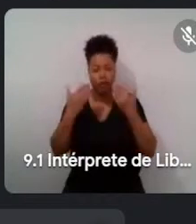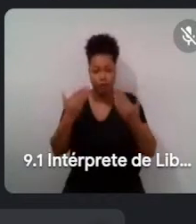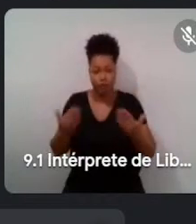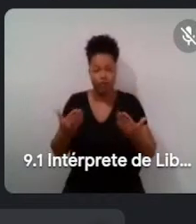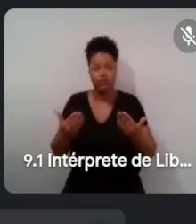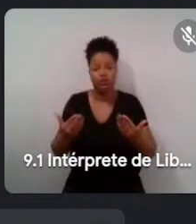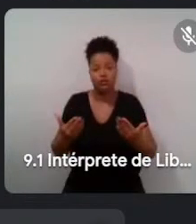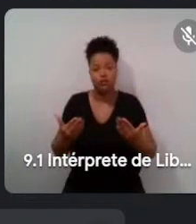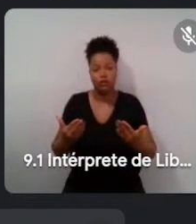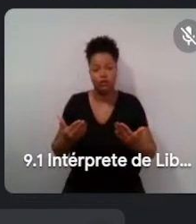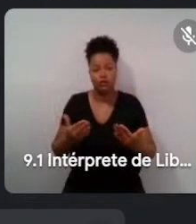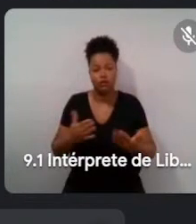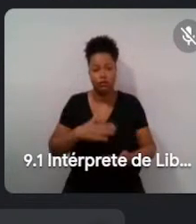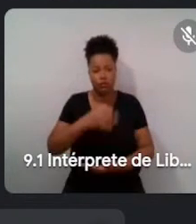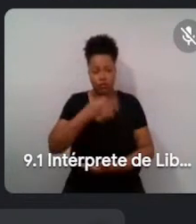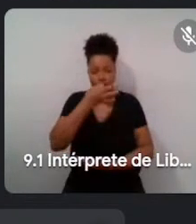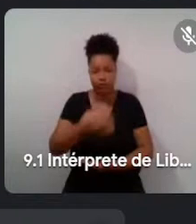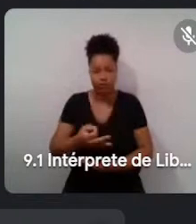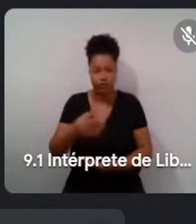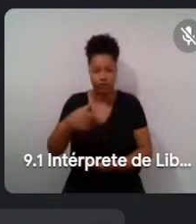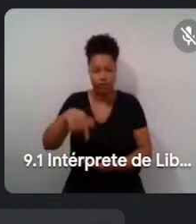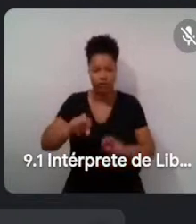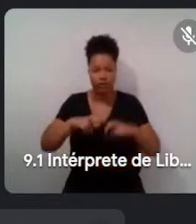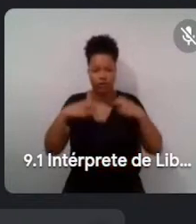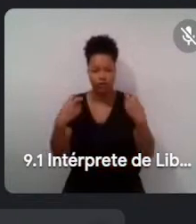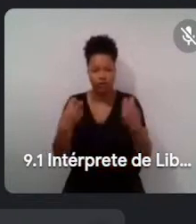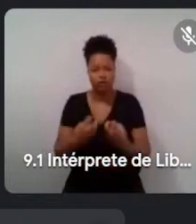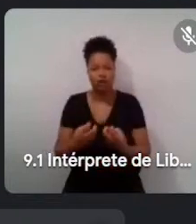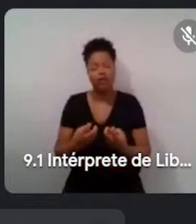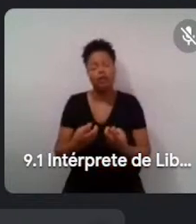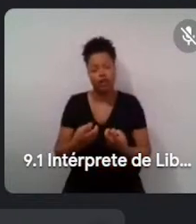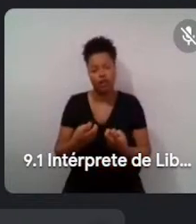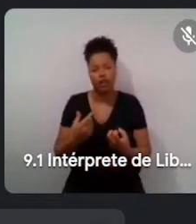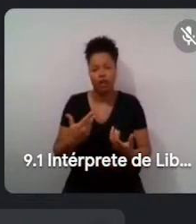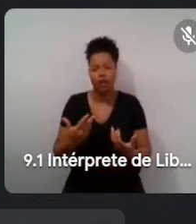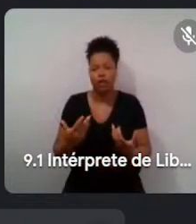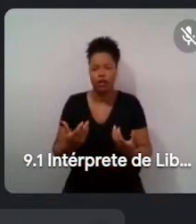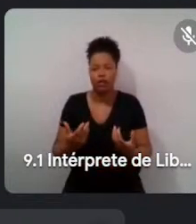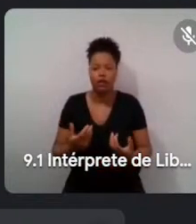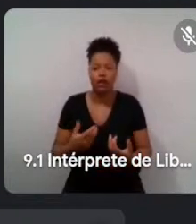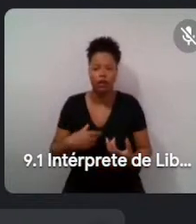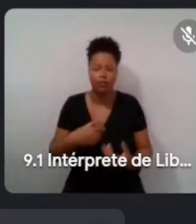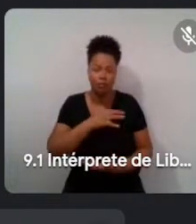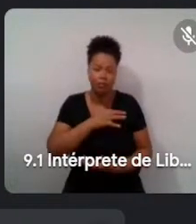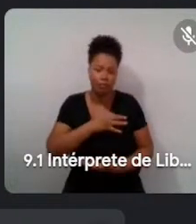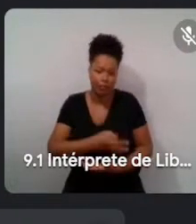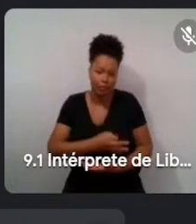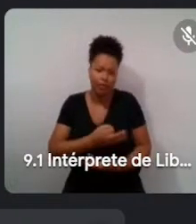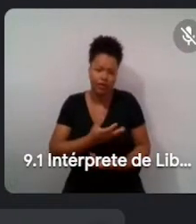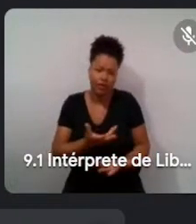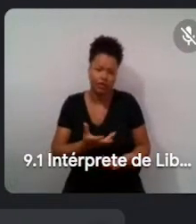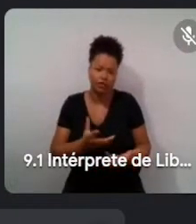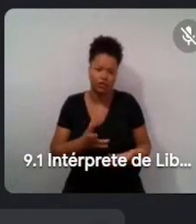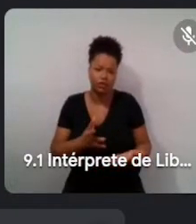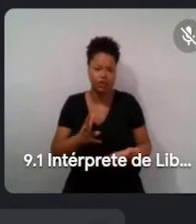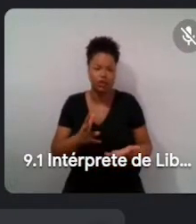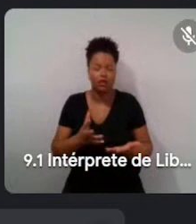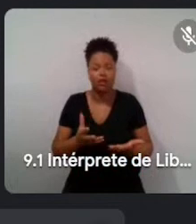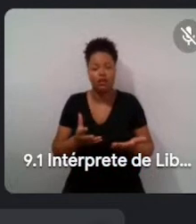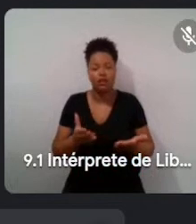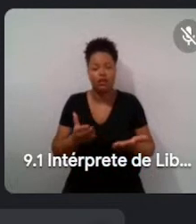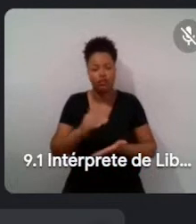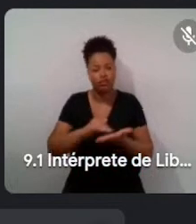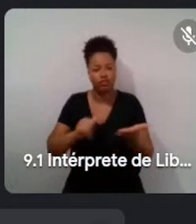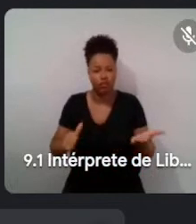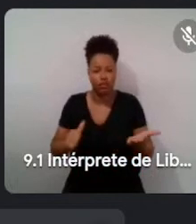para considerar que o recurso merece acolhimento, conhecimento e acolhimento para que seja afastada a multa diante da